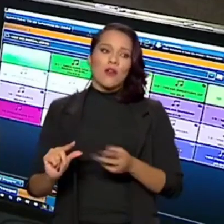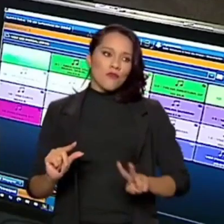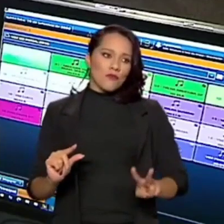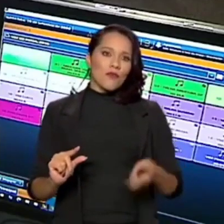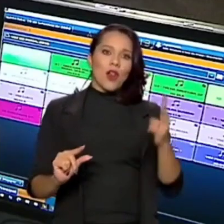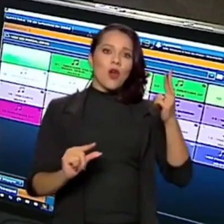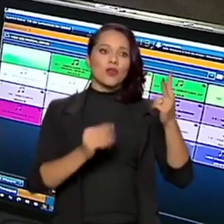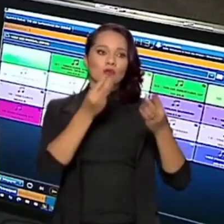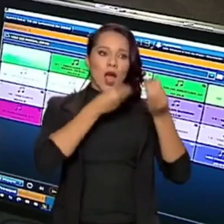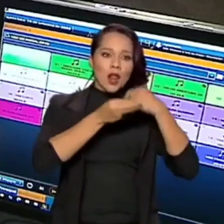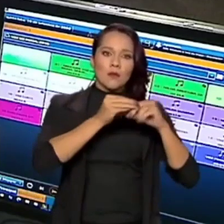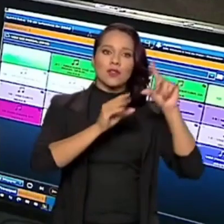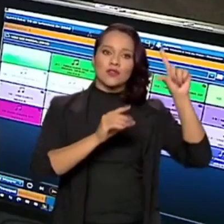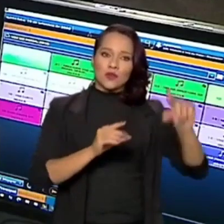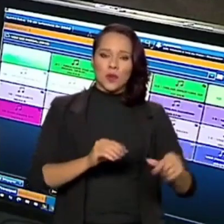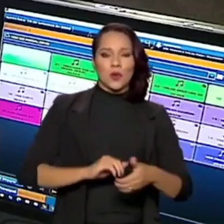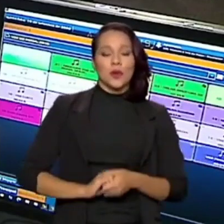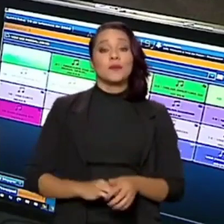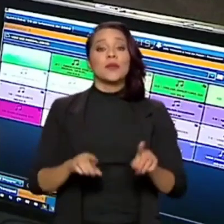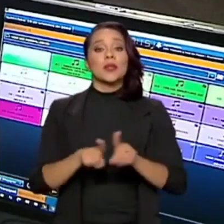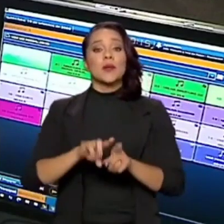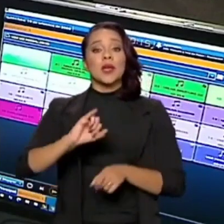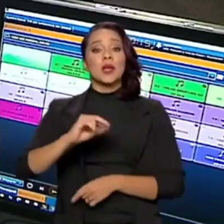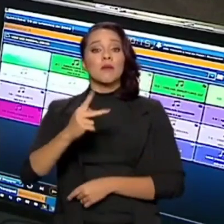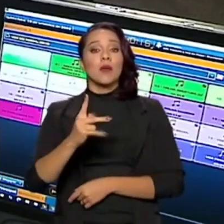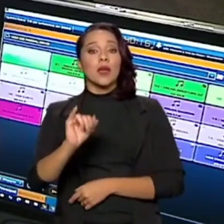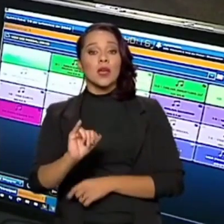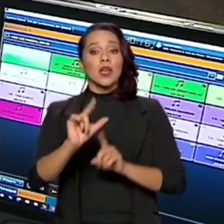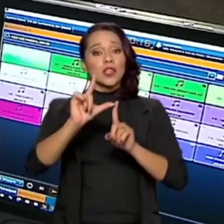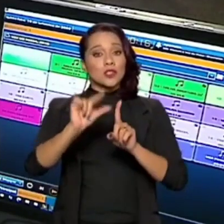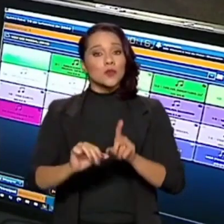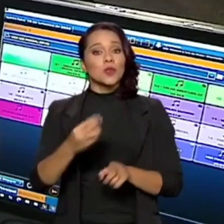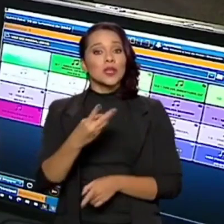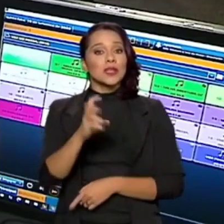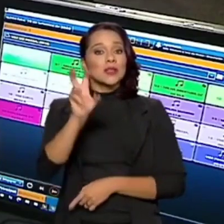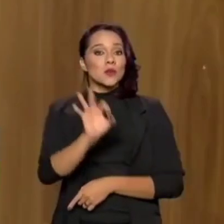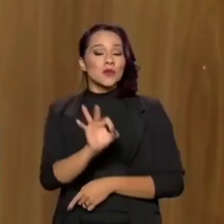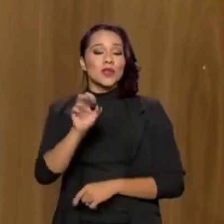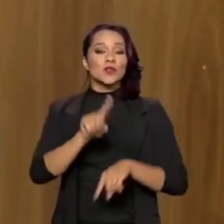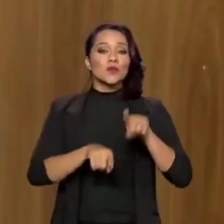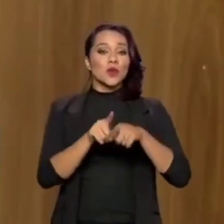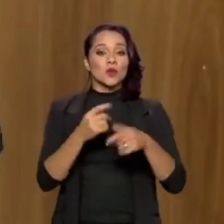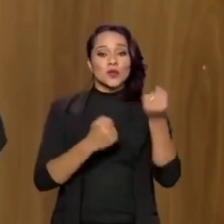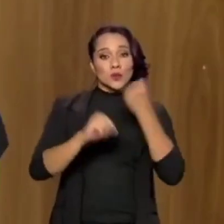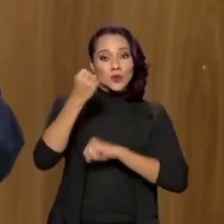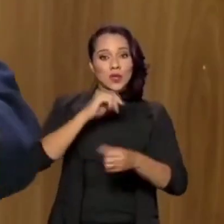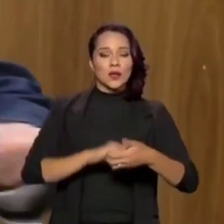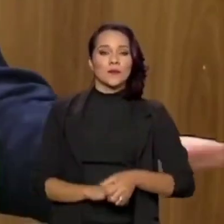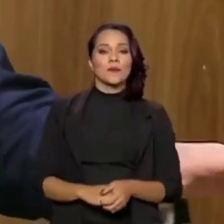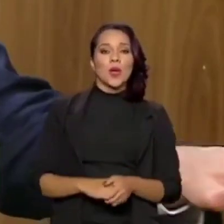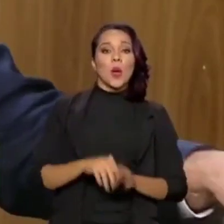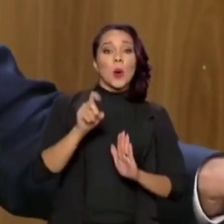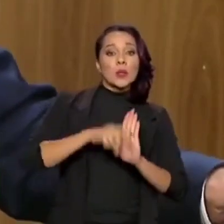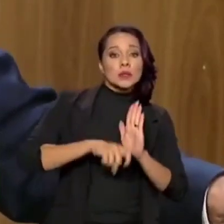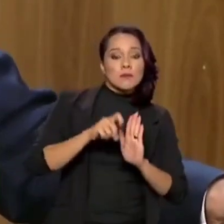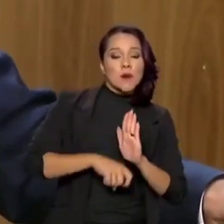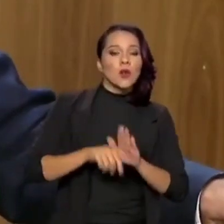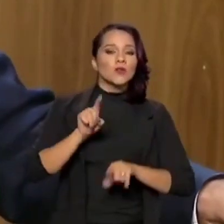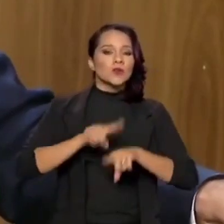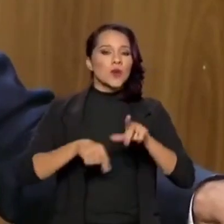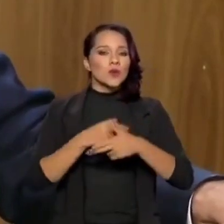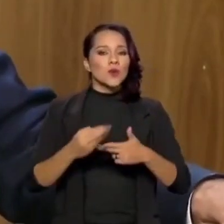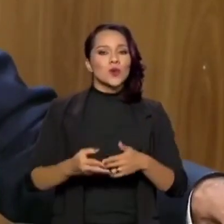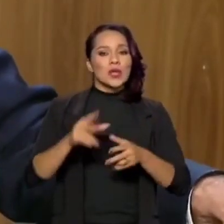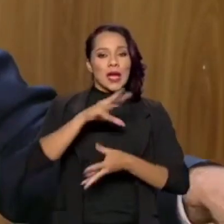preço desses produtos todos. Baixamos também o IPI, 35% dos produtos industriais. Tiramos os impostos dos produtos da cesta